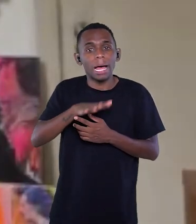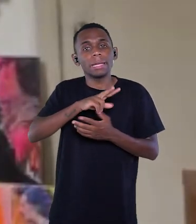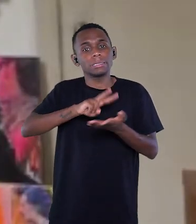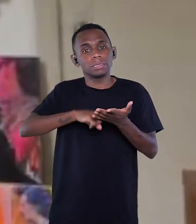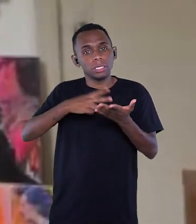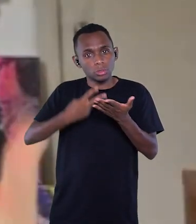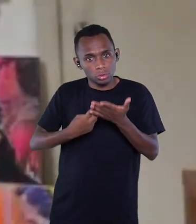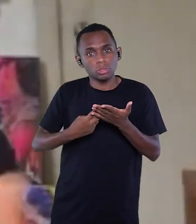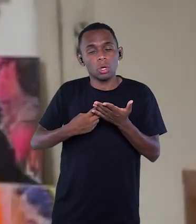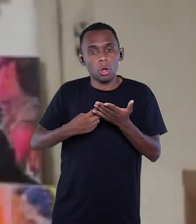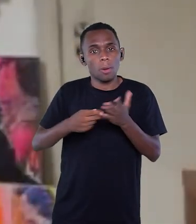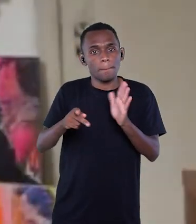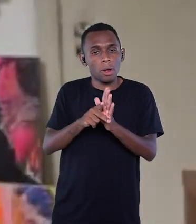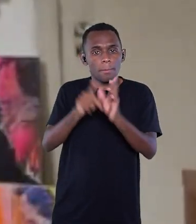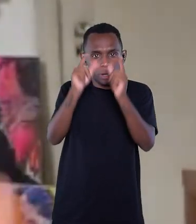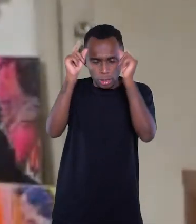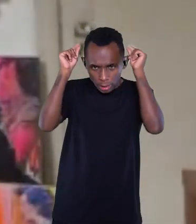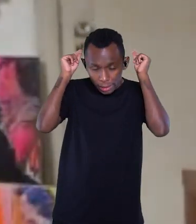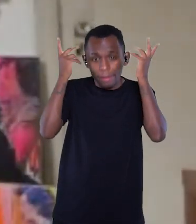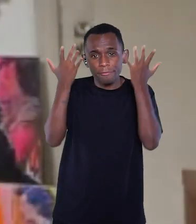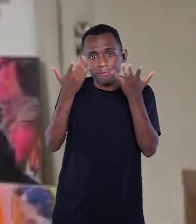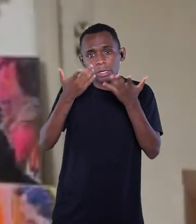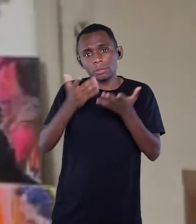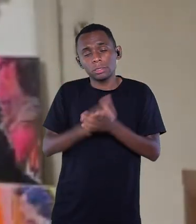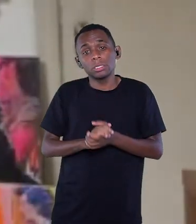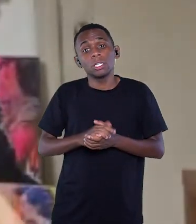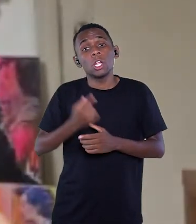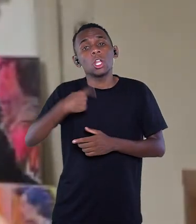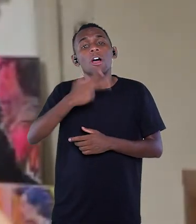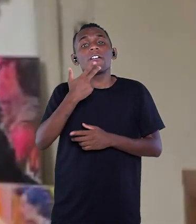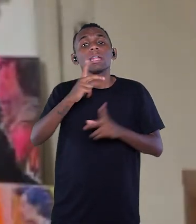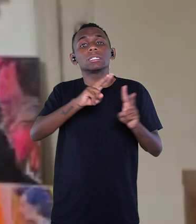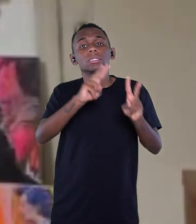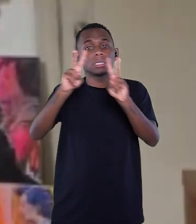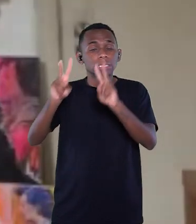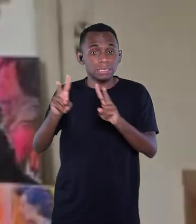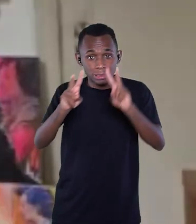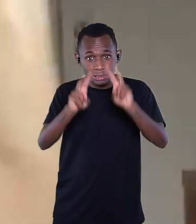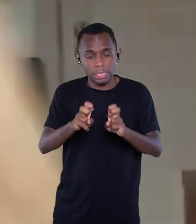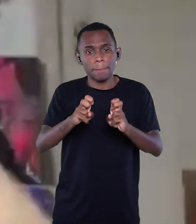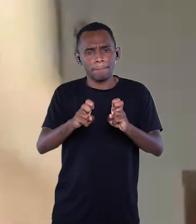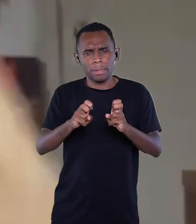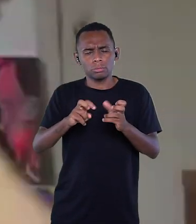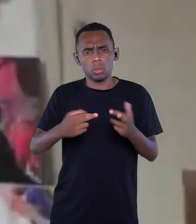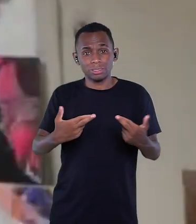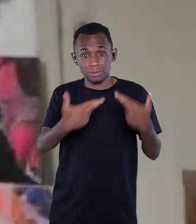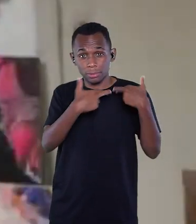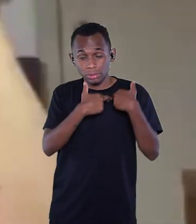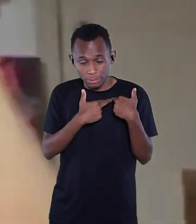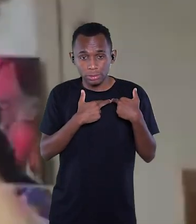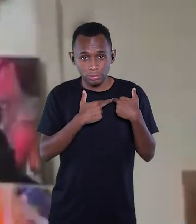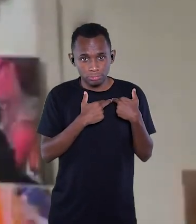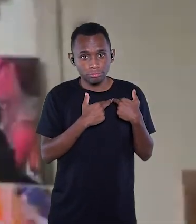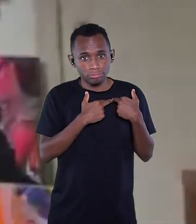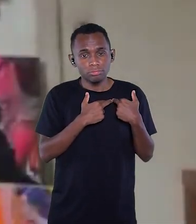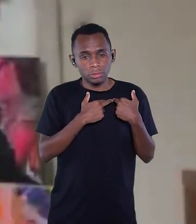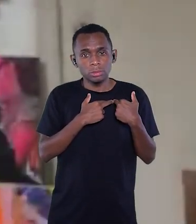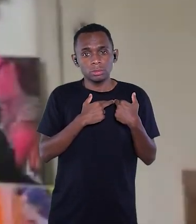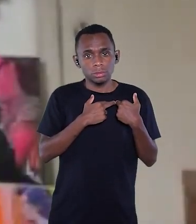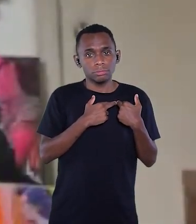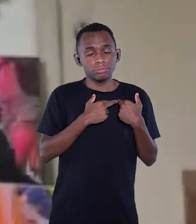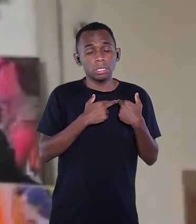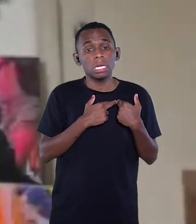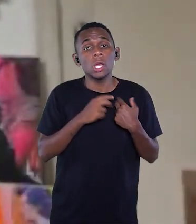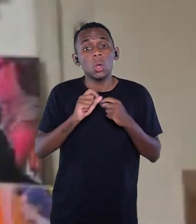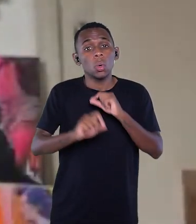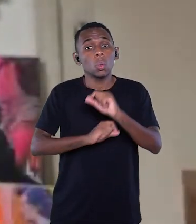poesia grega antiga nesse nível de antiguidade, a gente está falando de um papel, né, de um meio, de um